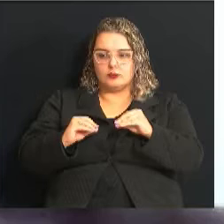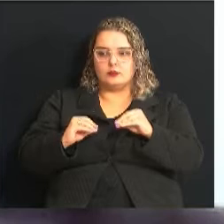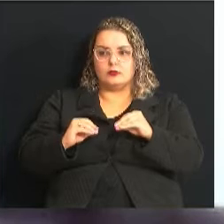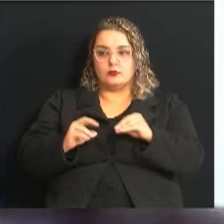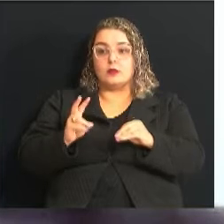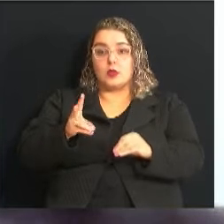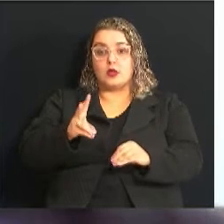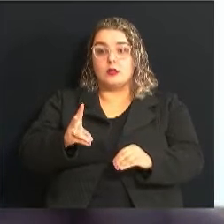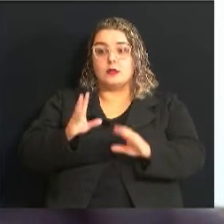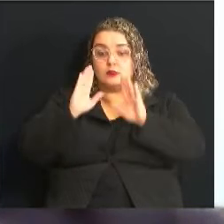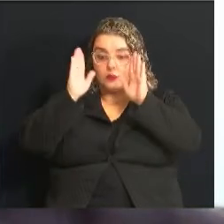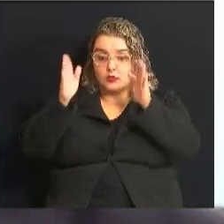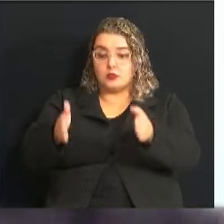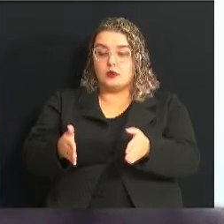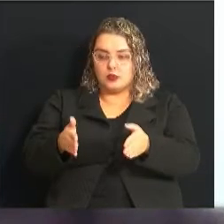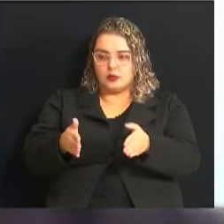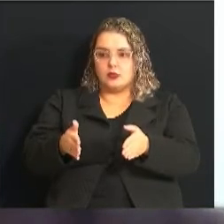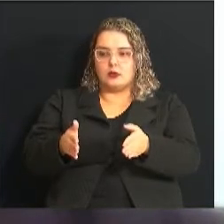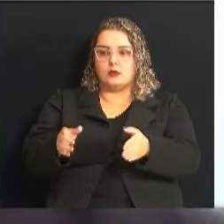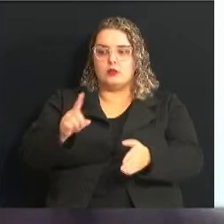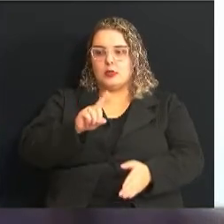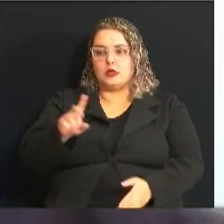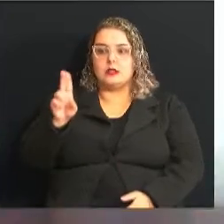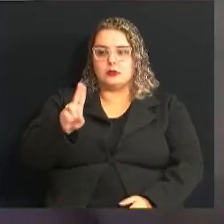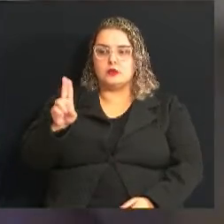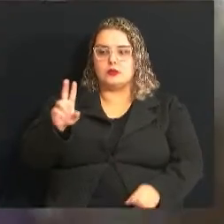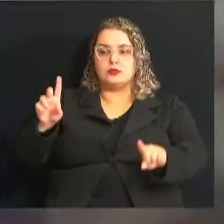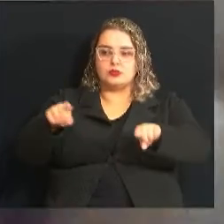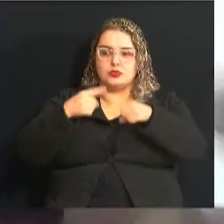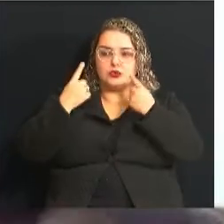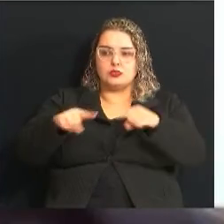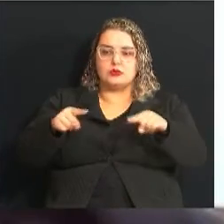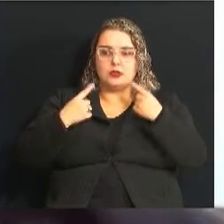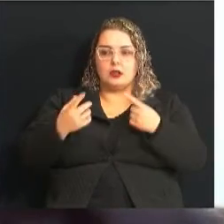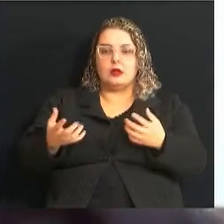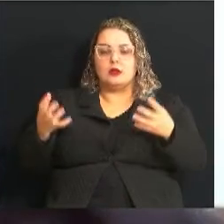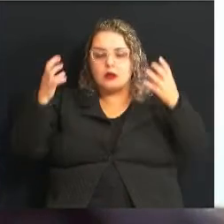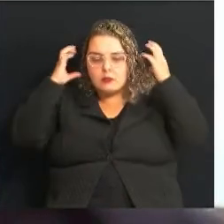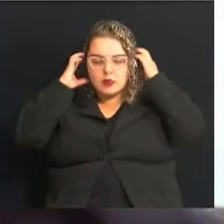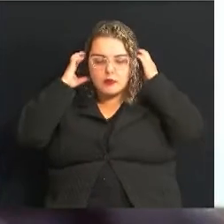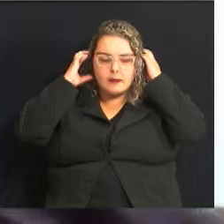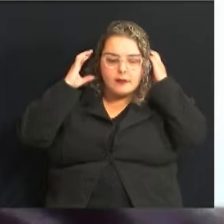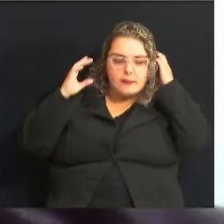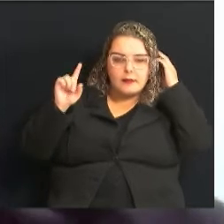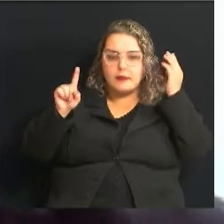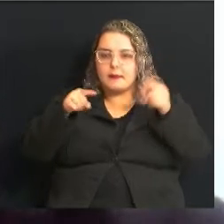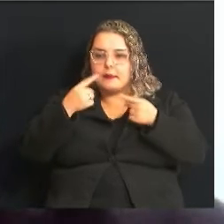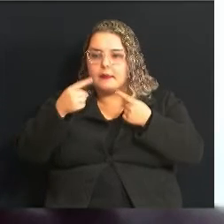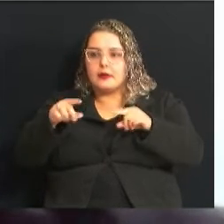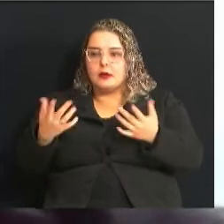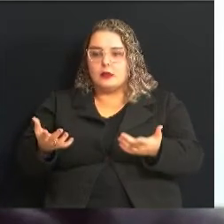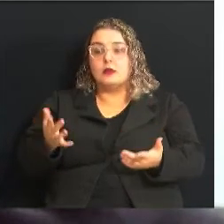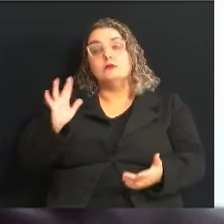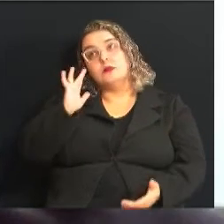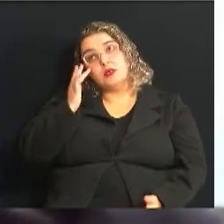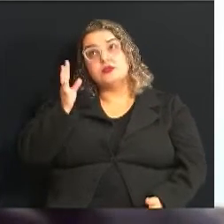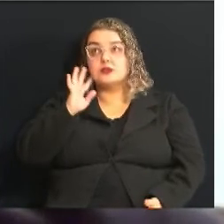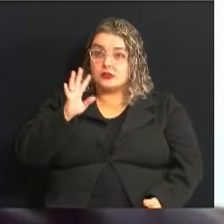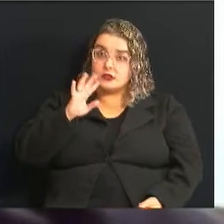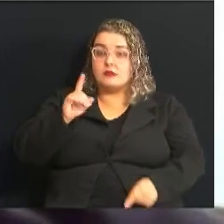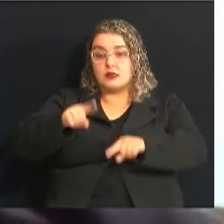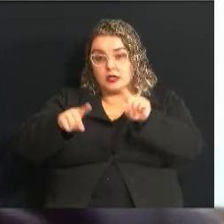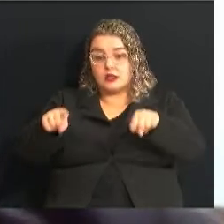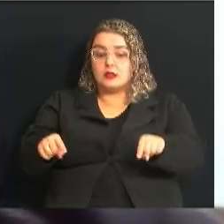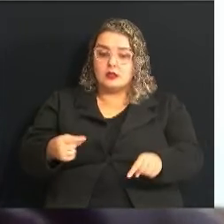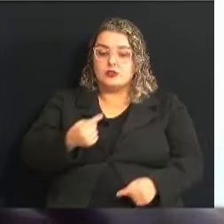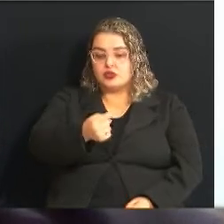sempre prezo também pela não utilização de músicas, né, tem muitos estudantes que põem fone de ouvido, ficam com música, eu acho legal, acho que varia muito de